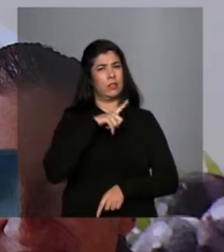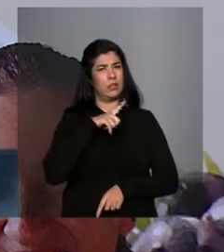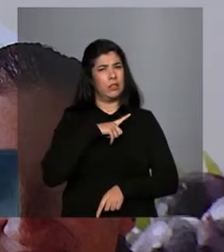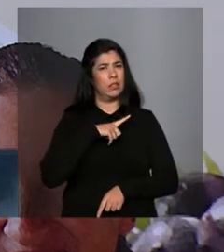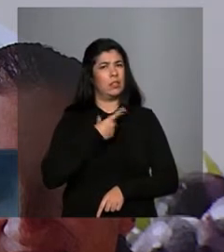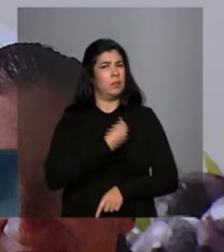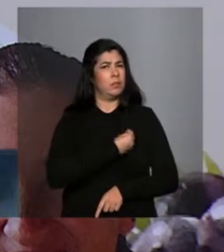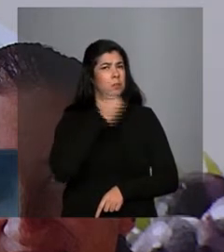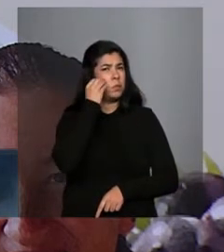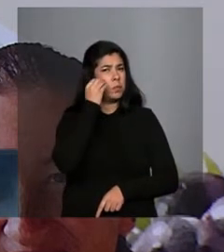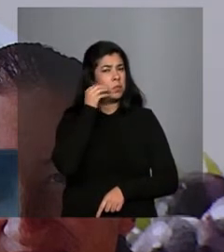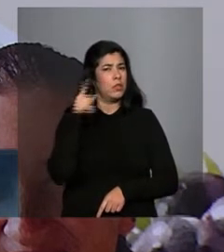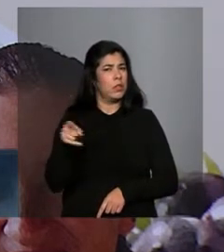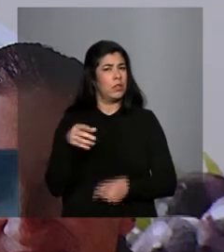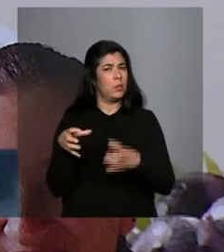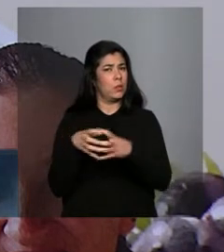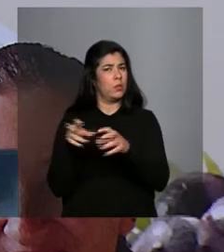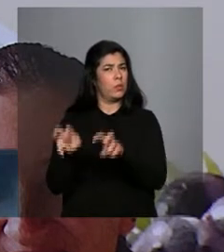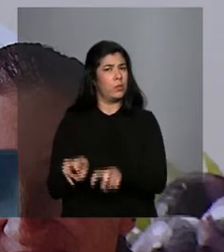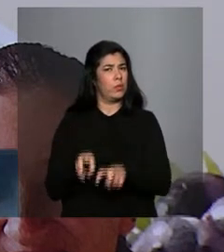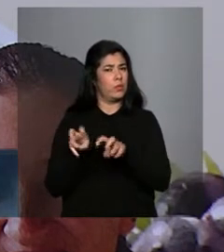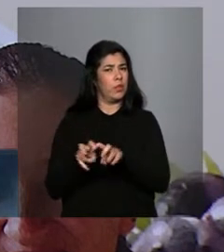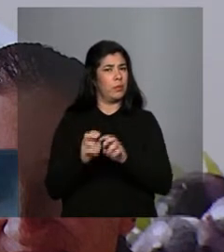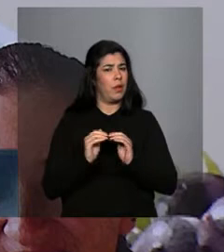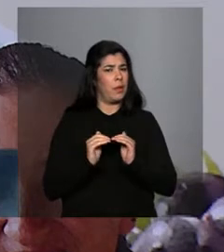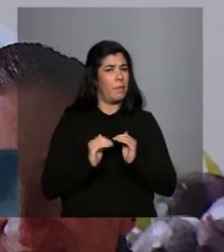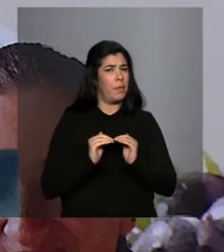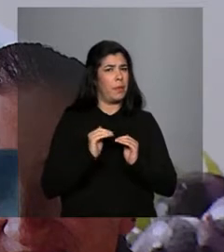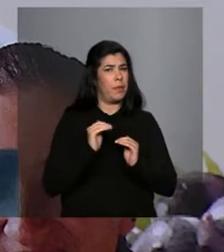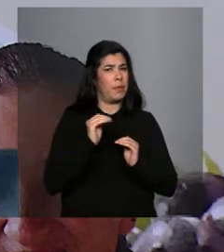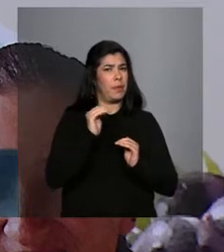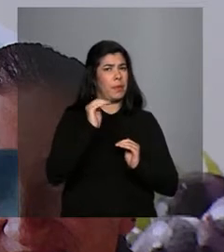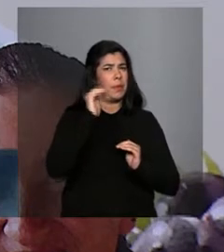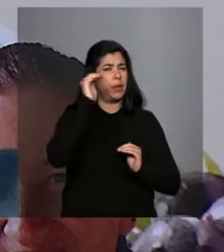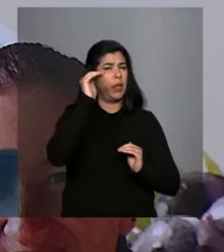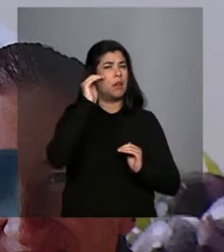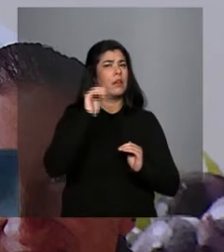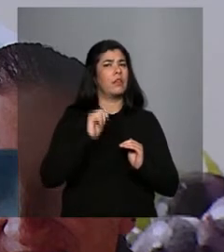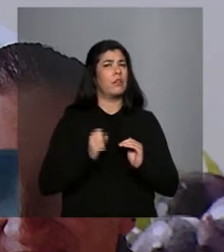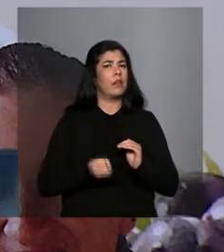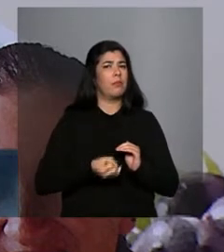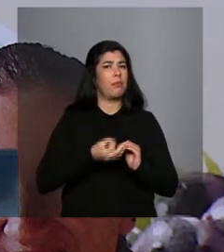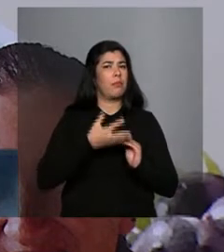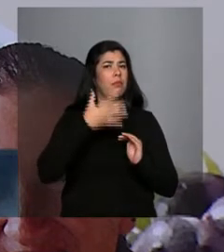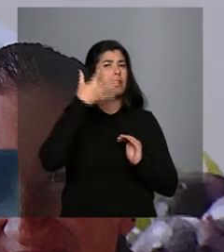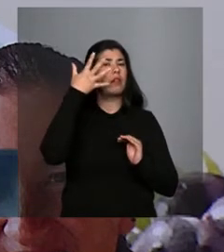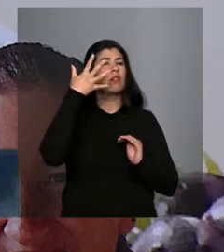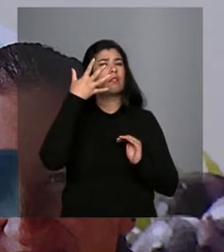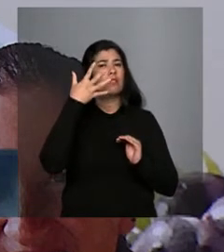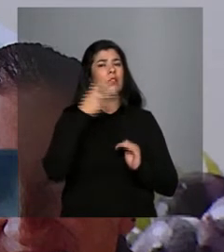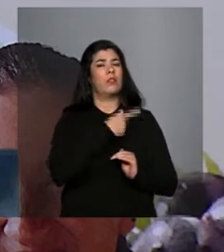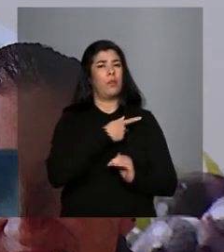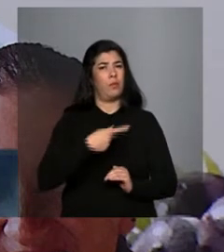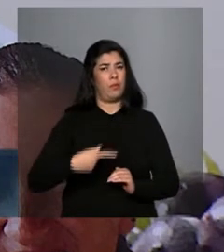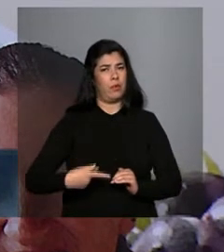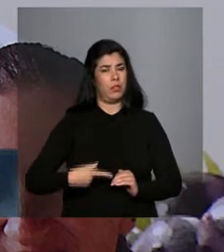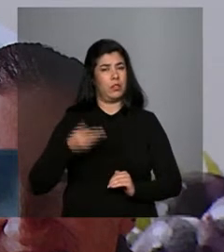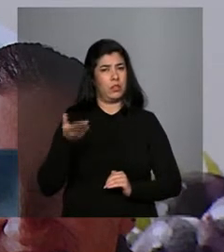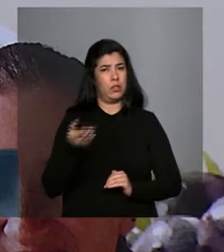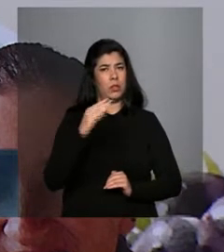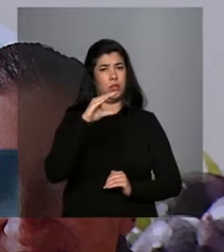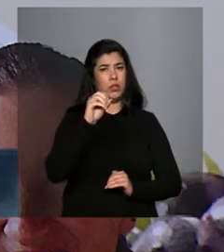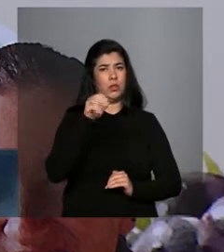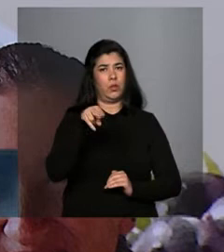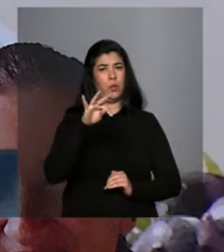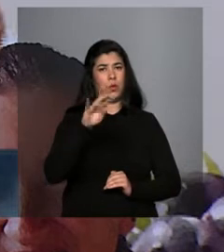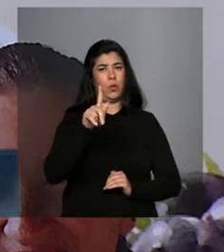agricultores. A escadinha mencionada aqui pelo nosso presidente da Contag, Alberto